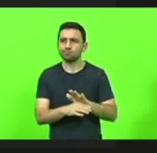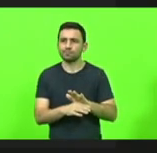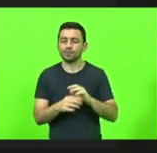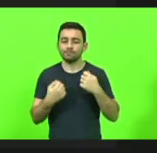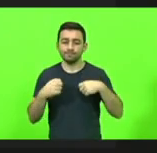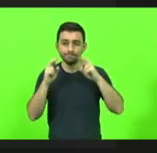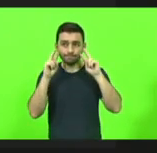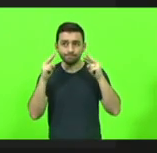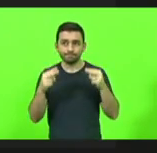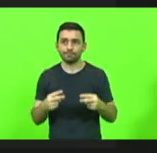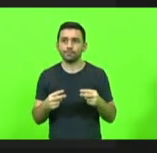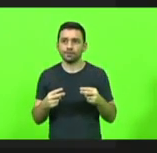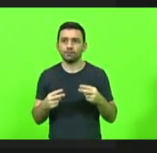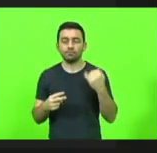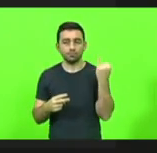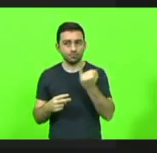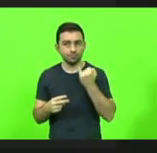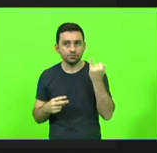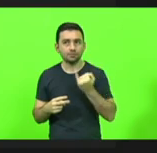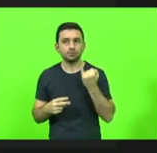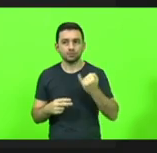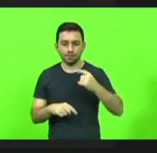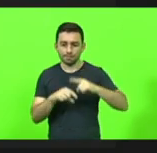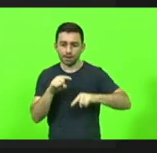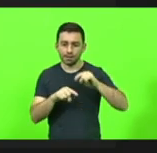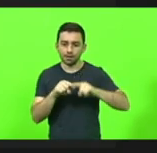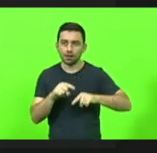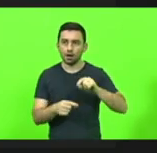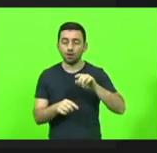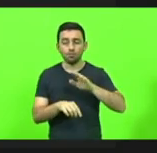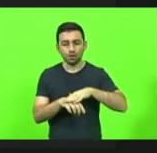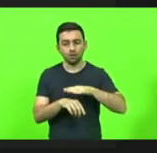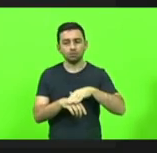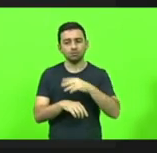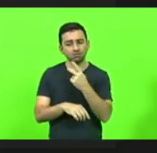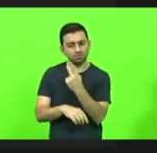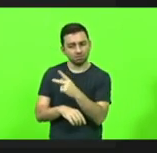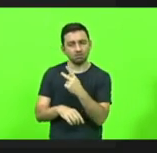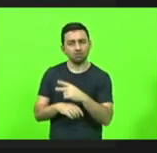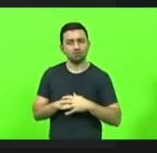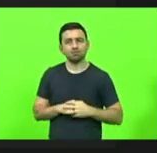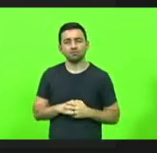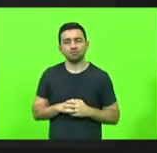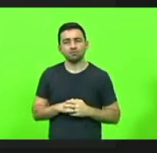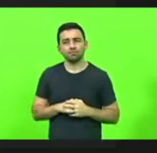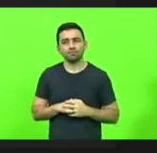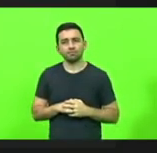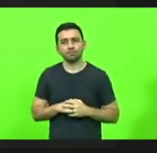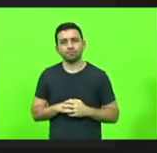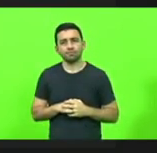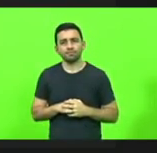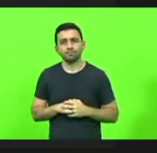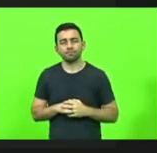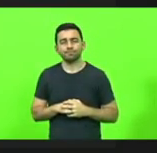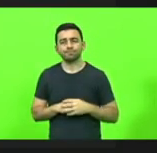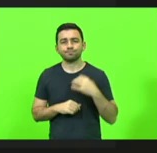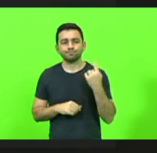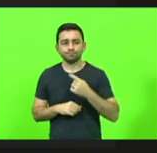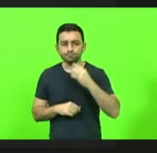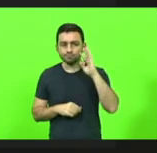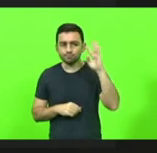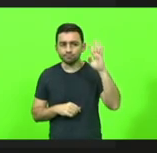olhado com importância, o instrumental do fonoaudiólogo. A gente pode pensar que se nós